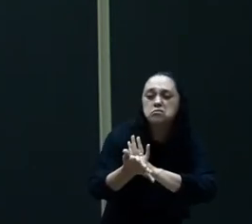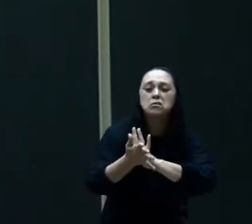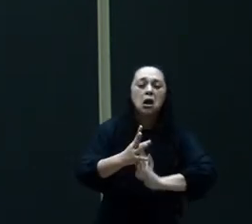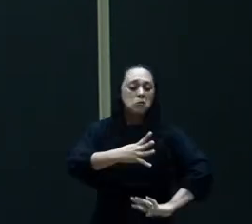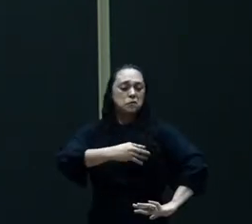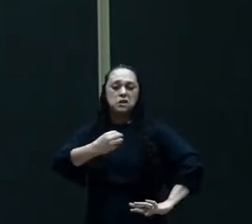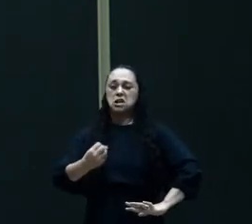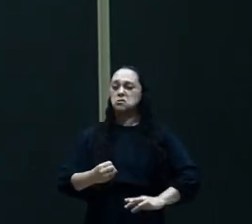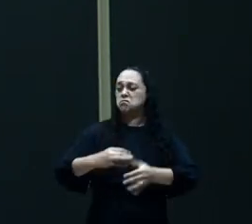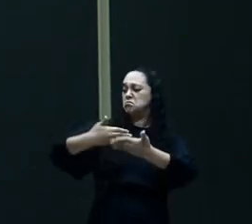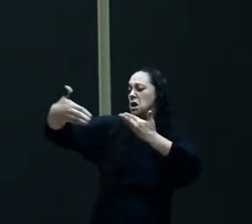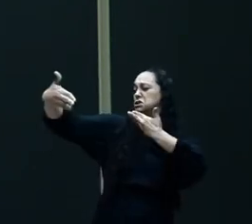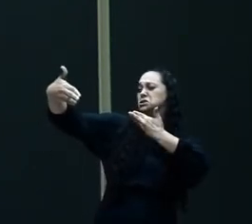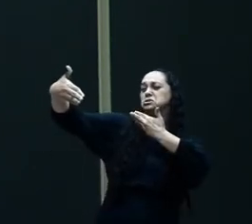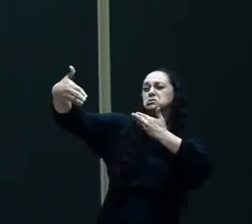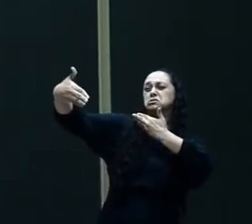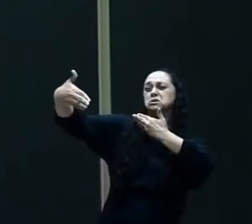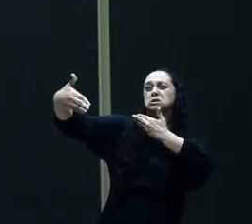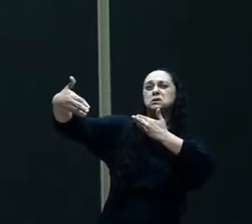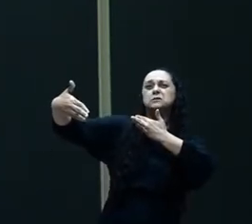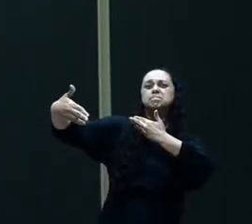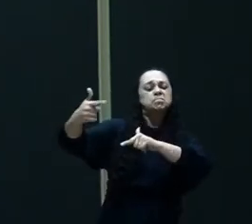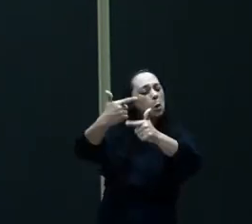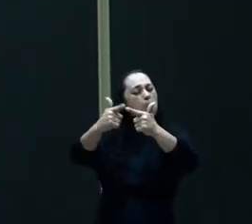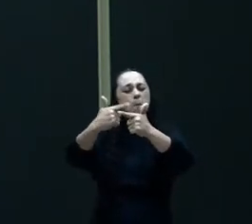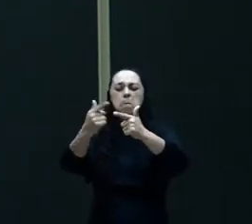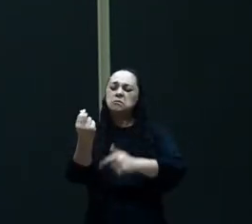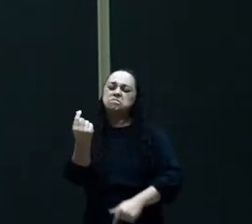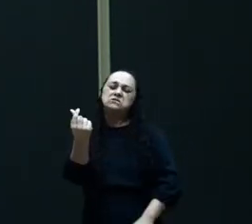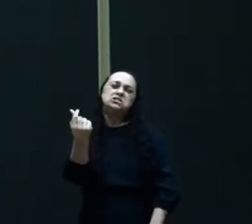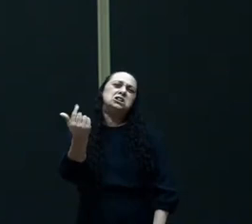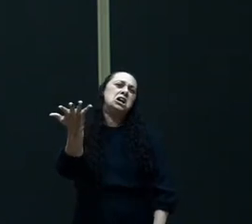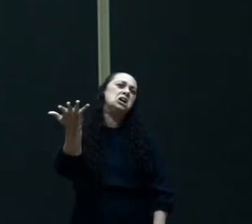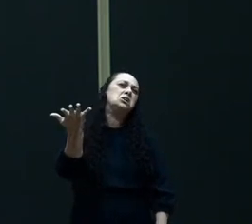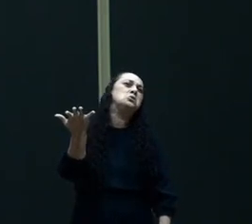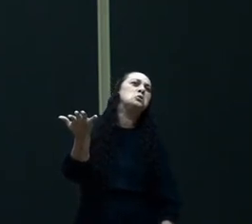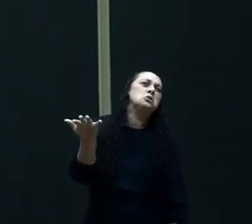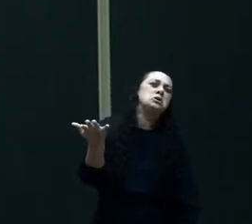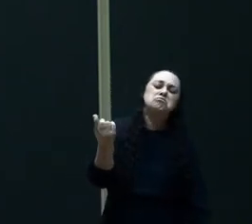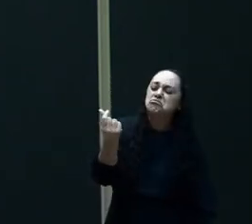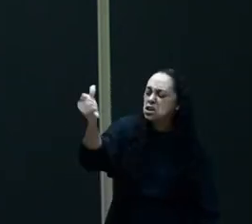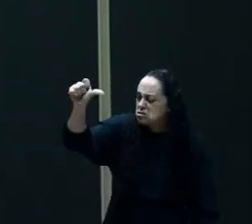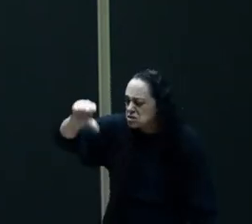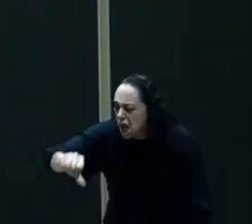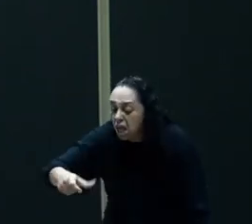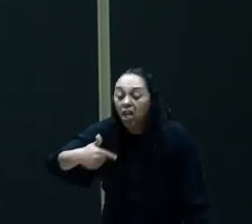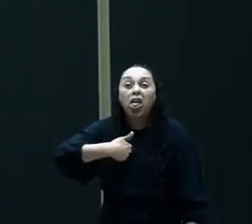outro eu tô com problema de emprego eu tô com problema de dinheiro eu tô com problema de